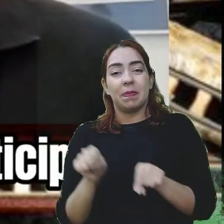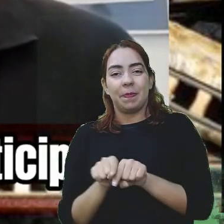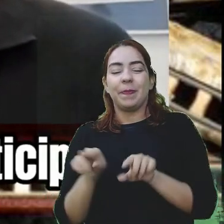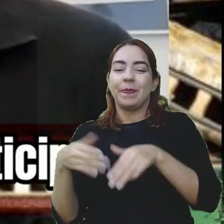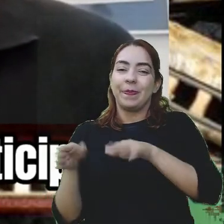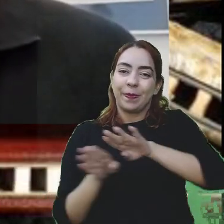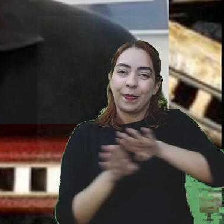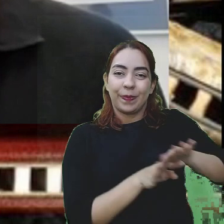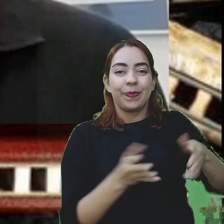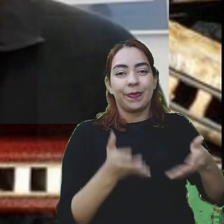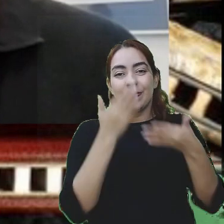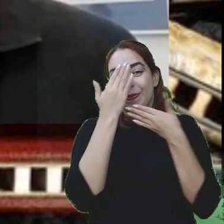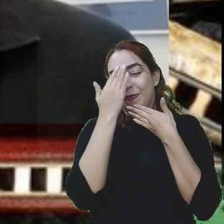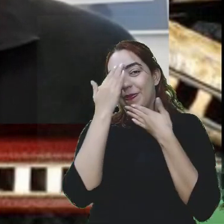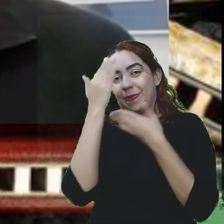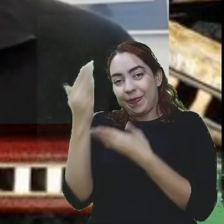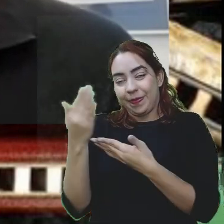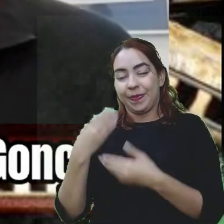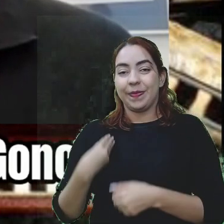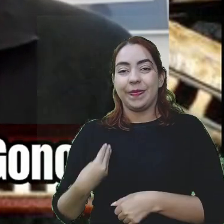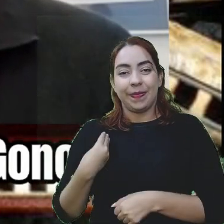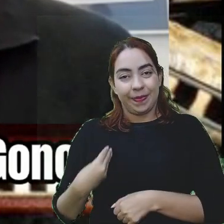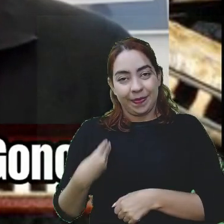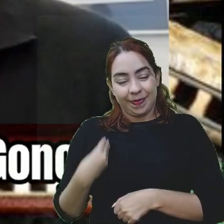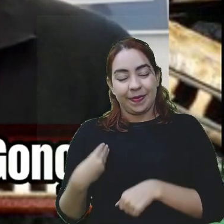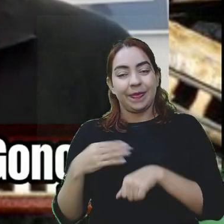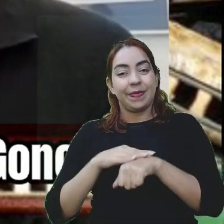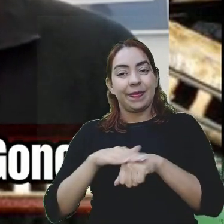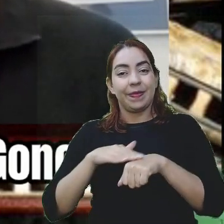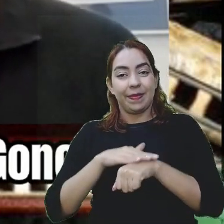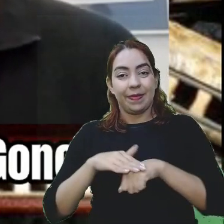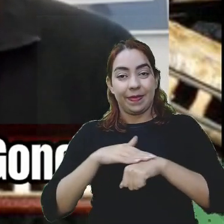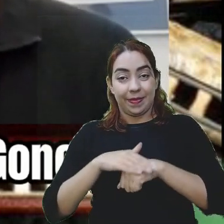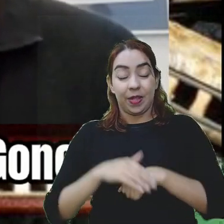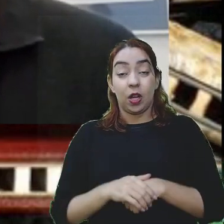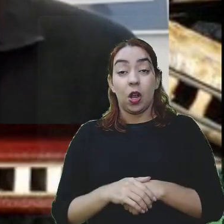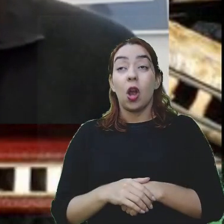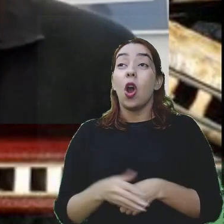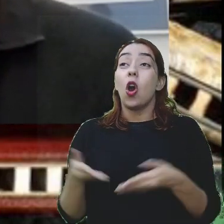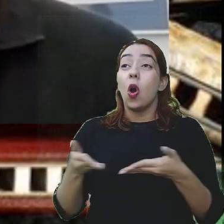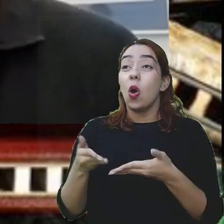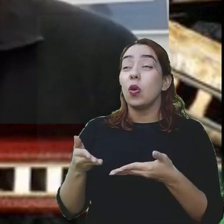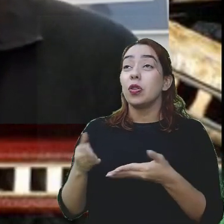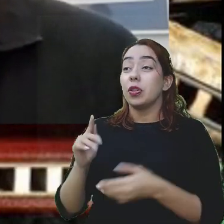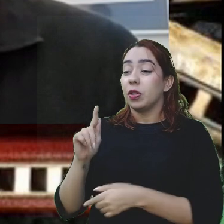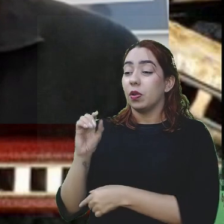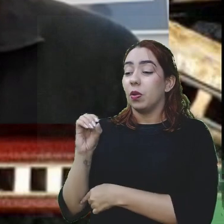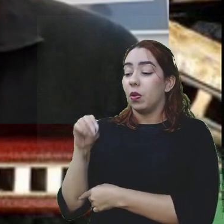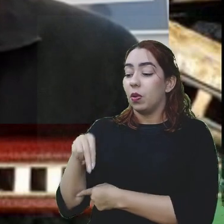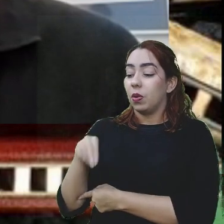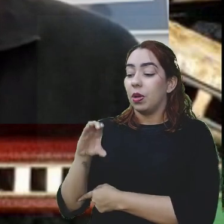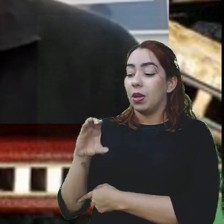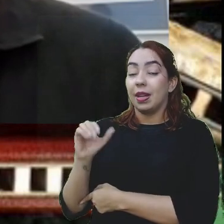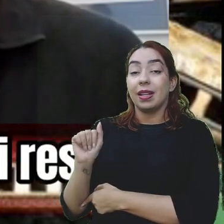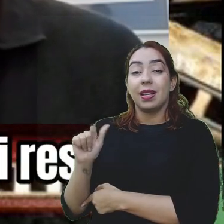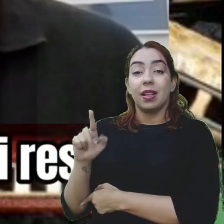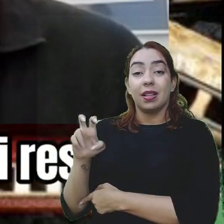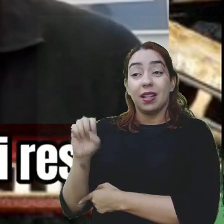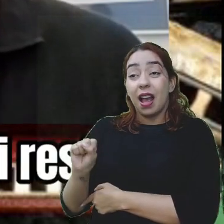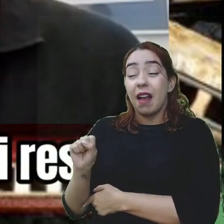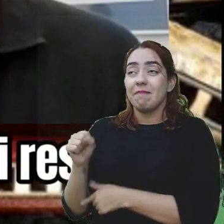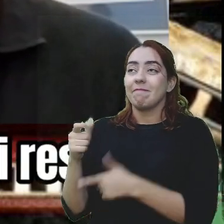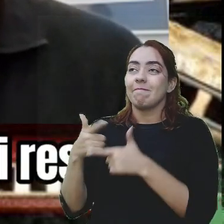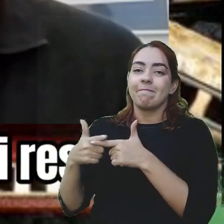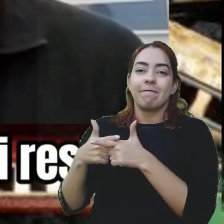tua participação. Hoje a gente contava inicialmente com a participação do Jefferson Gonçalves, por problemas técnicos, ele não